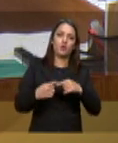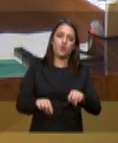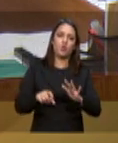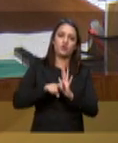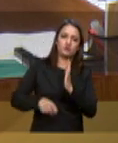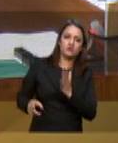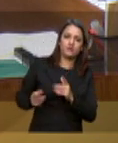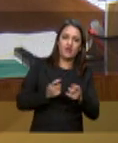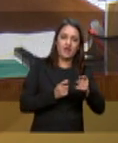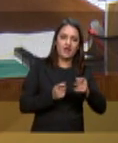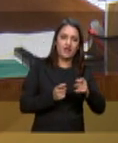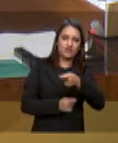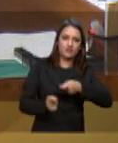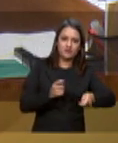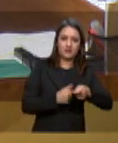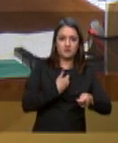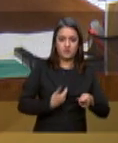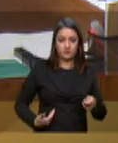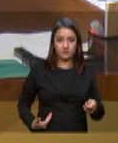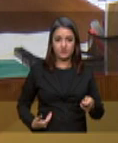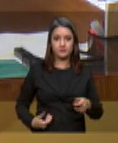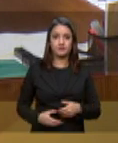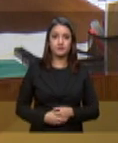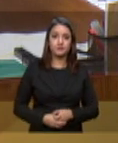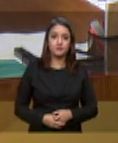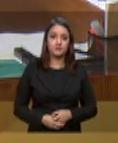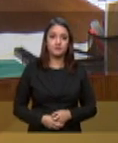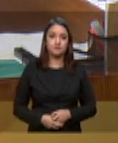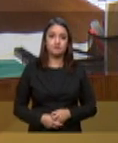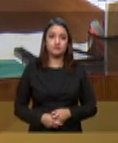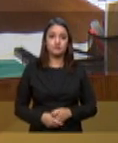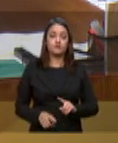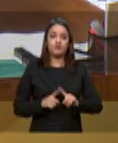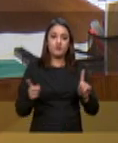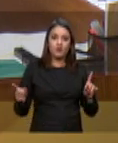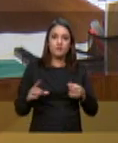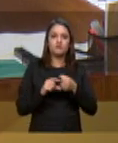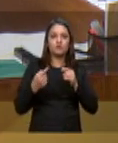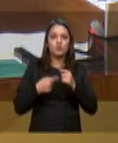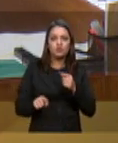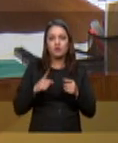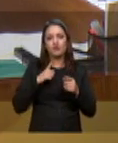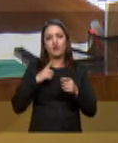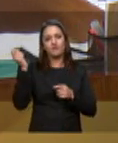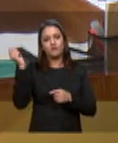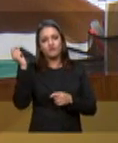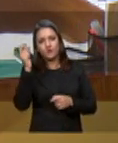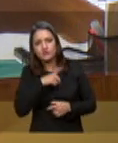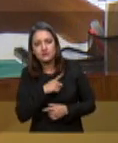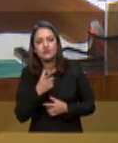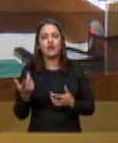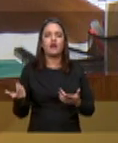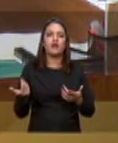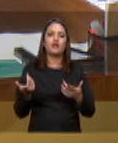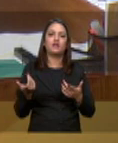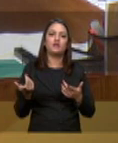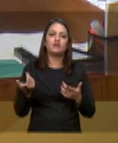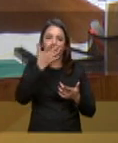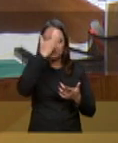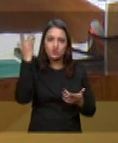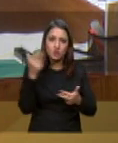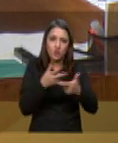pública do Código Penal Comum. Os últimos, no entanto, os crimes de falsidade material ou ideológica, segundo a lei comum,